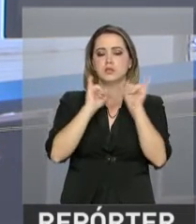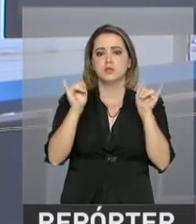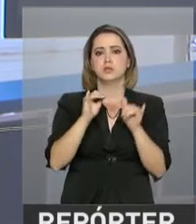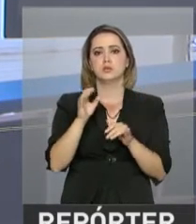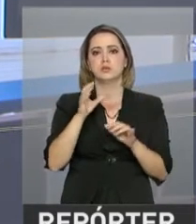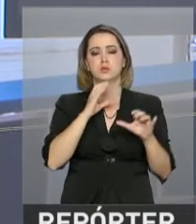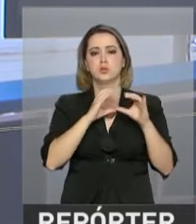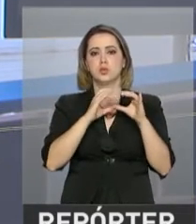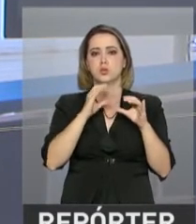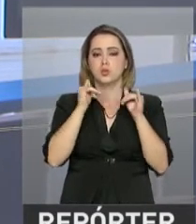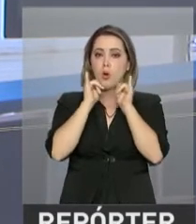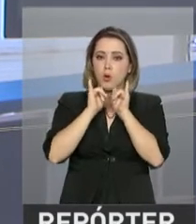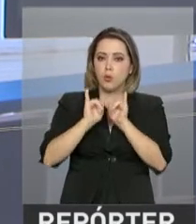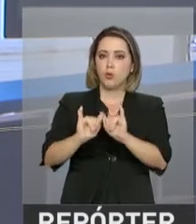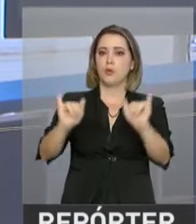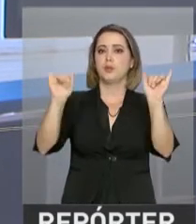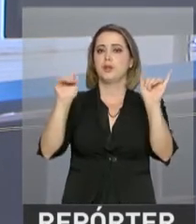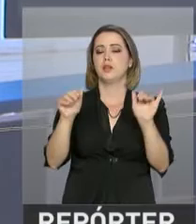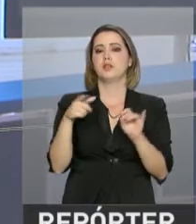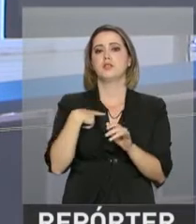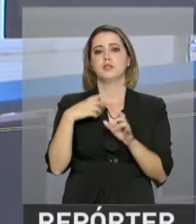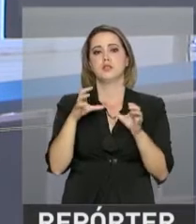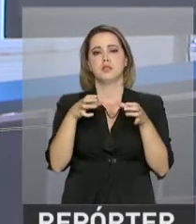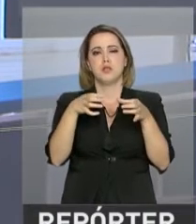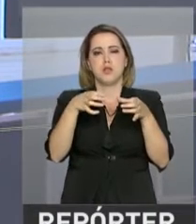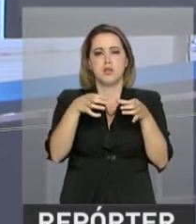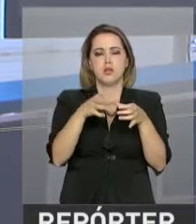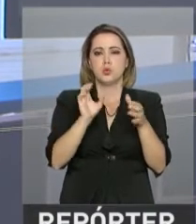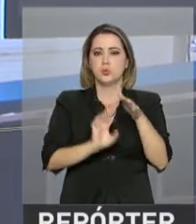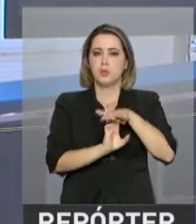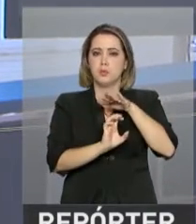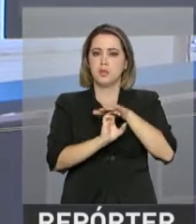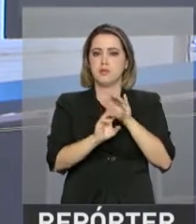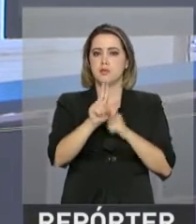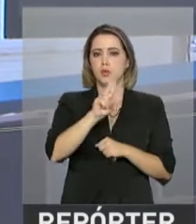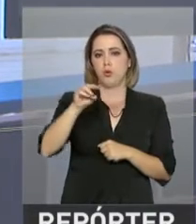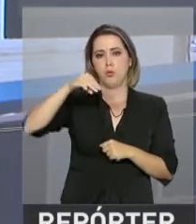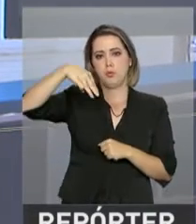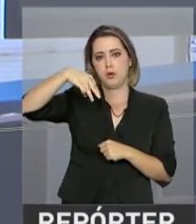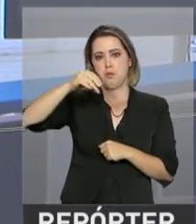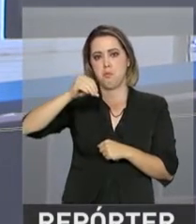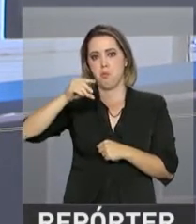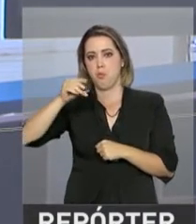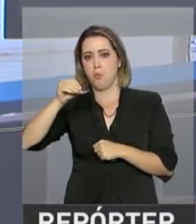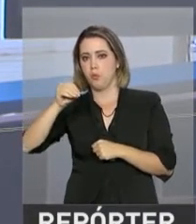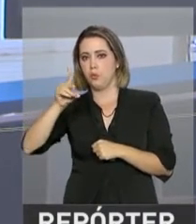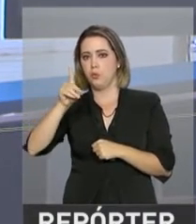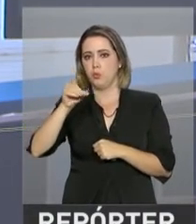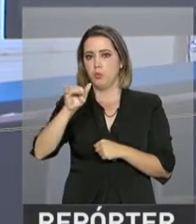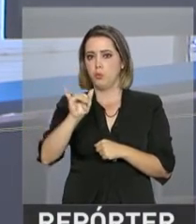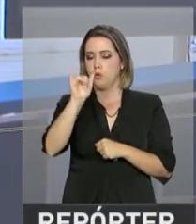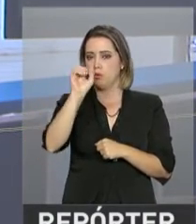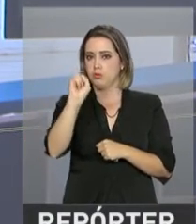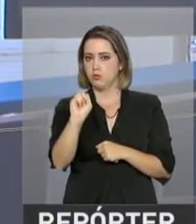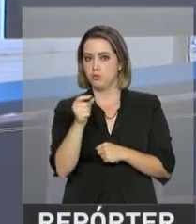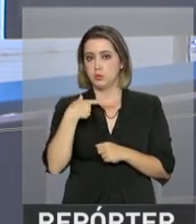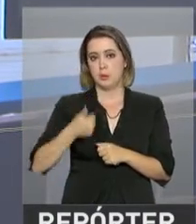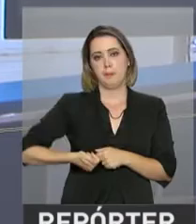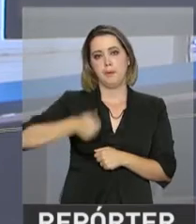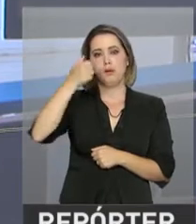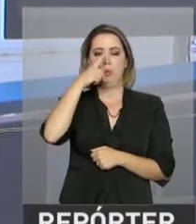de um comunicado da agência de classificação de risco moody's que melhorou a perspectiva para a nota risco brasil a